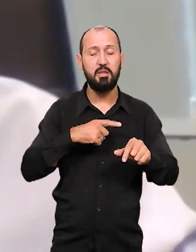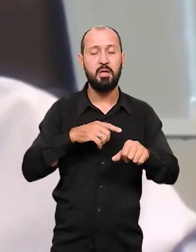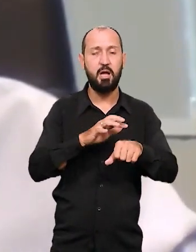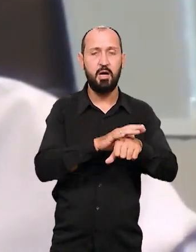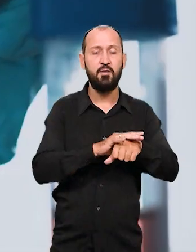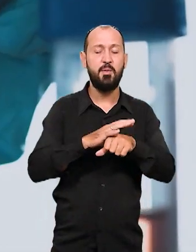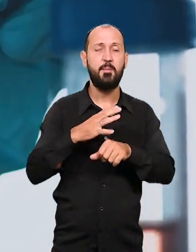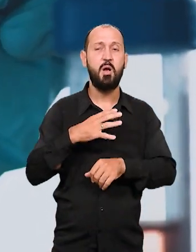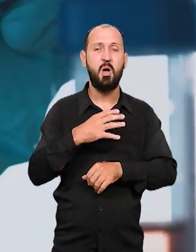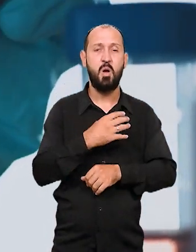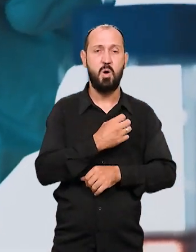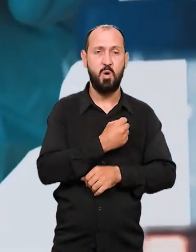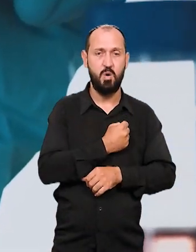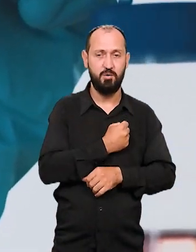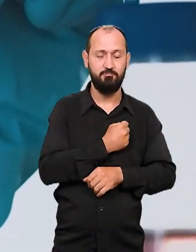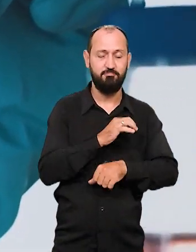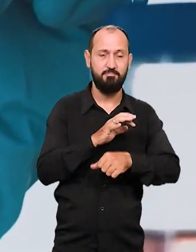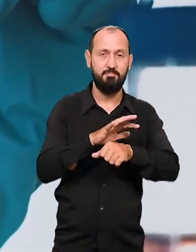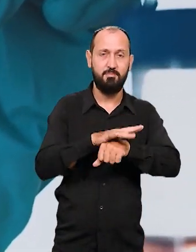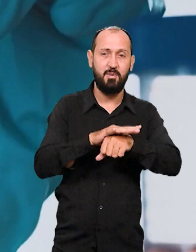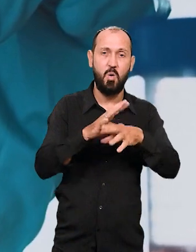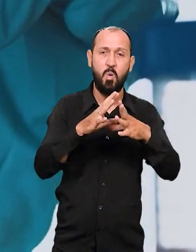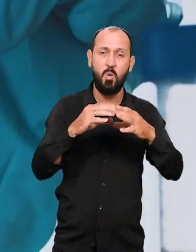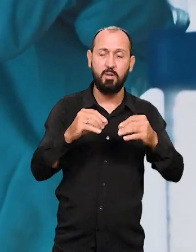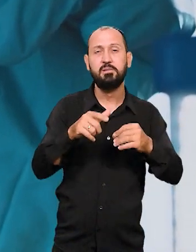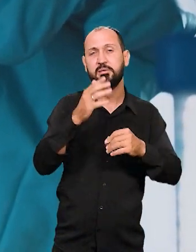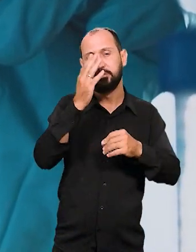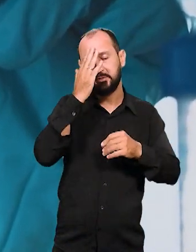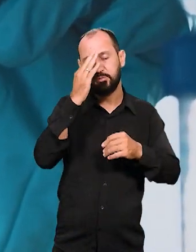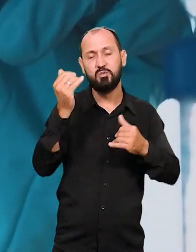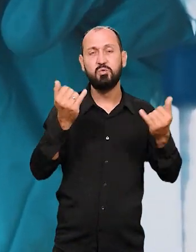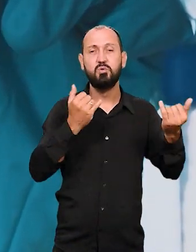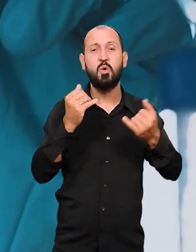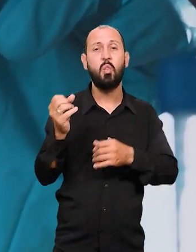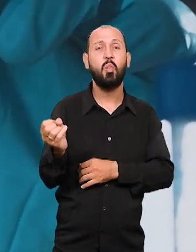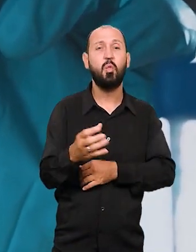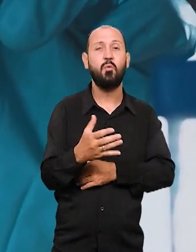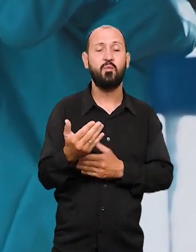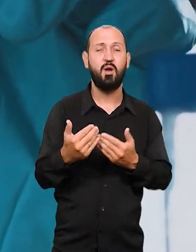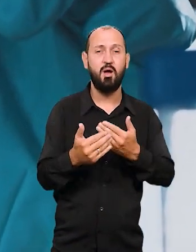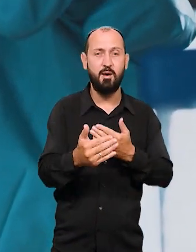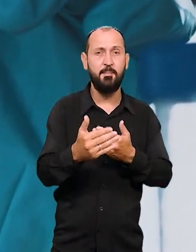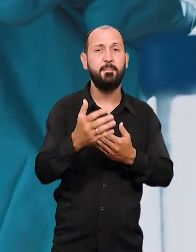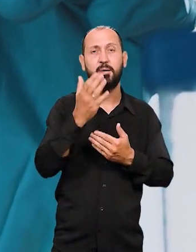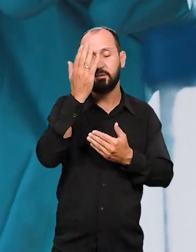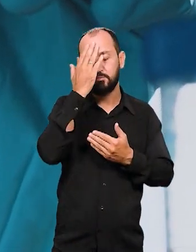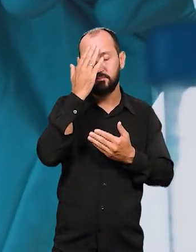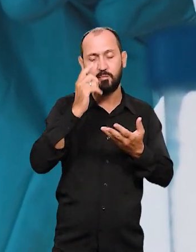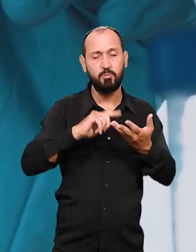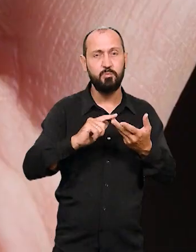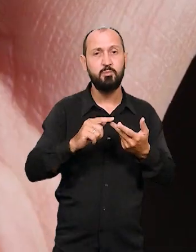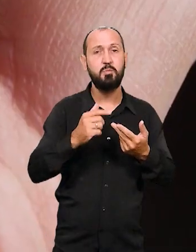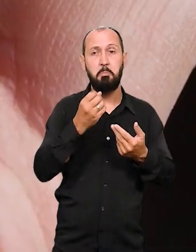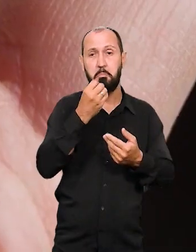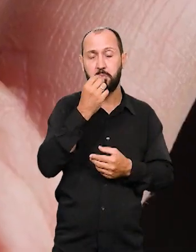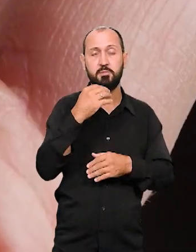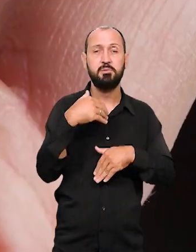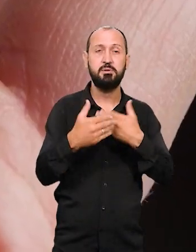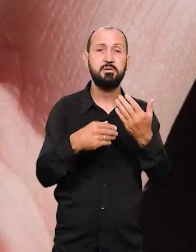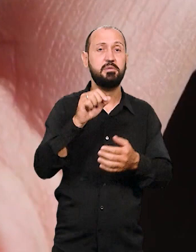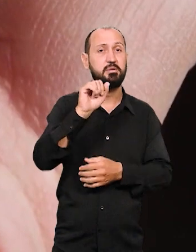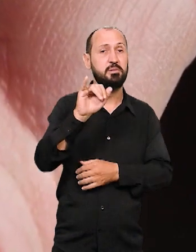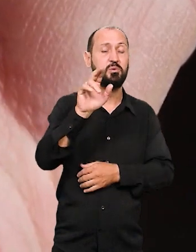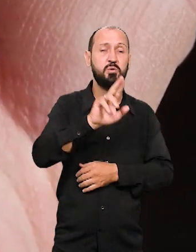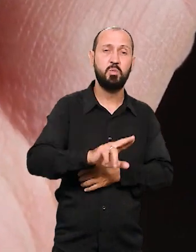têm HIV. Por exemplo, a gente sabe, e isso daí é uma novidade recente, mas muito promissora, e